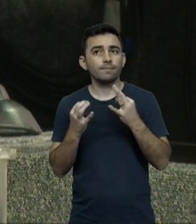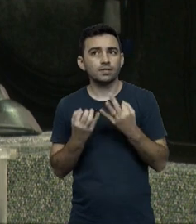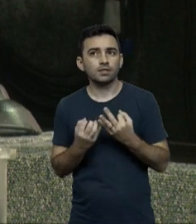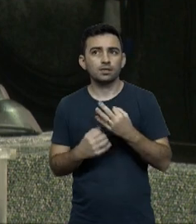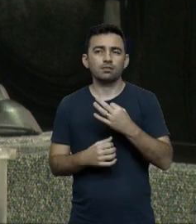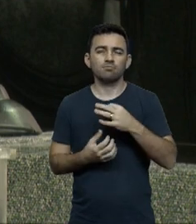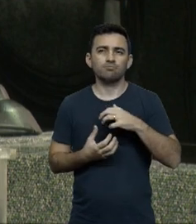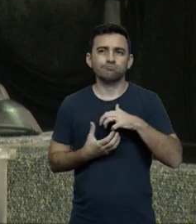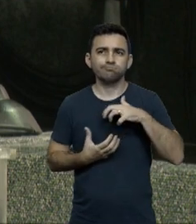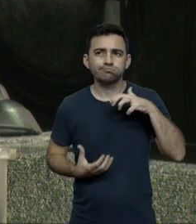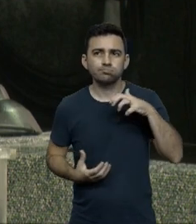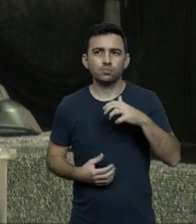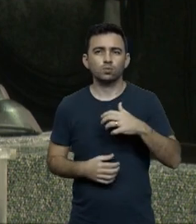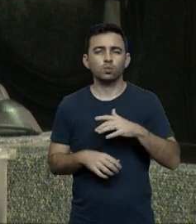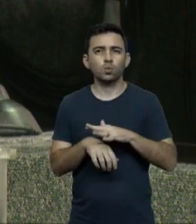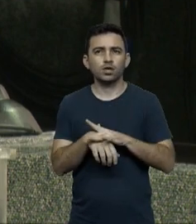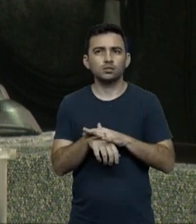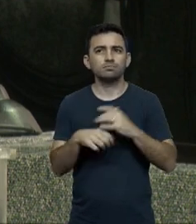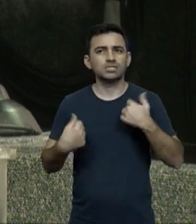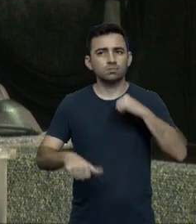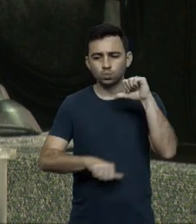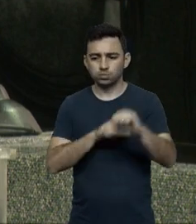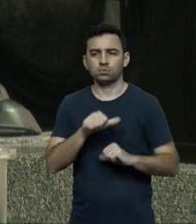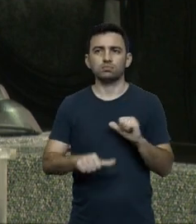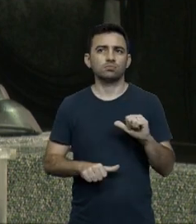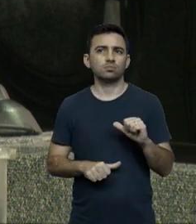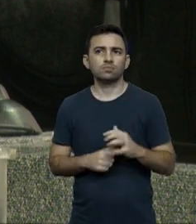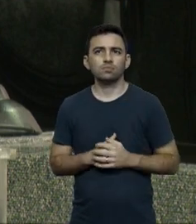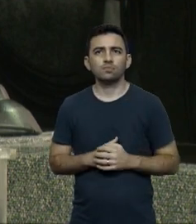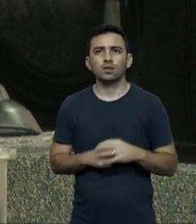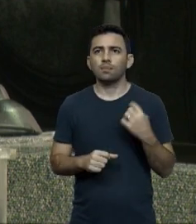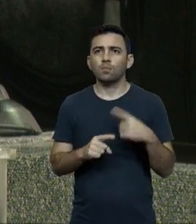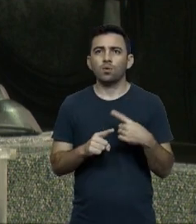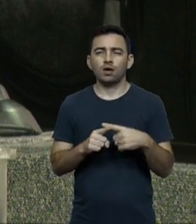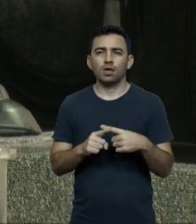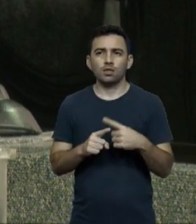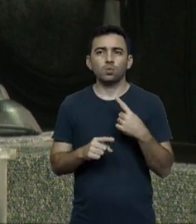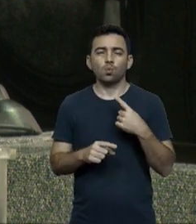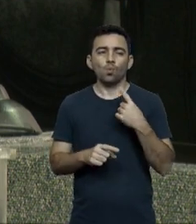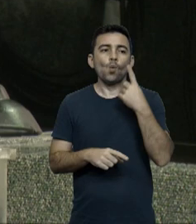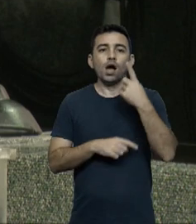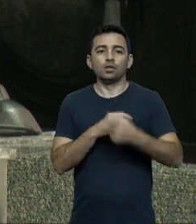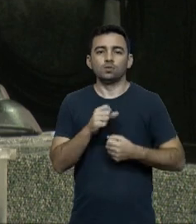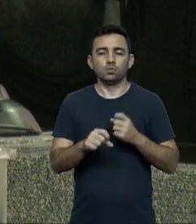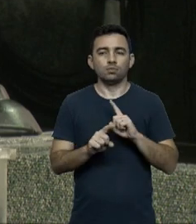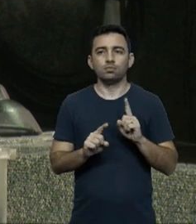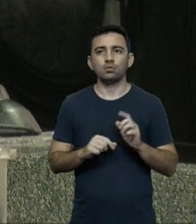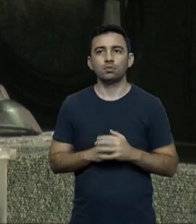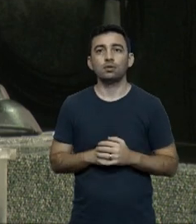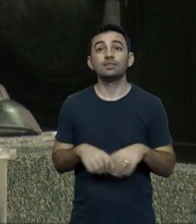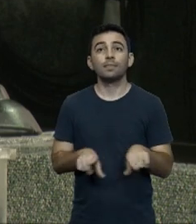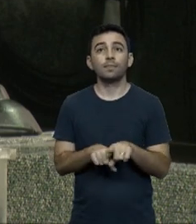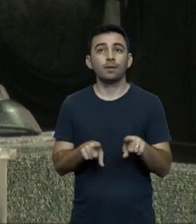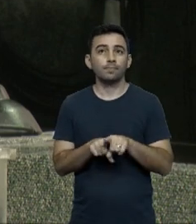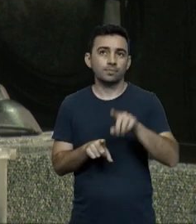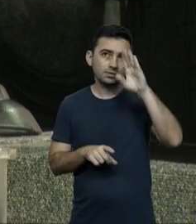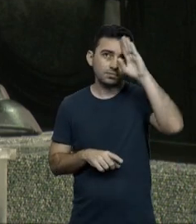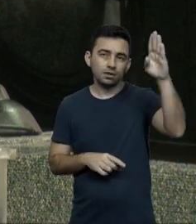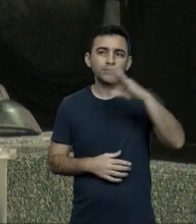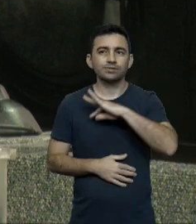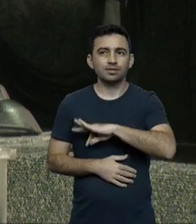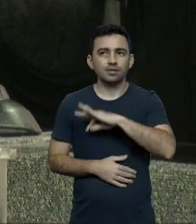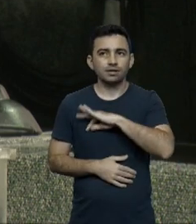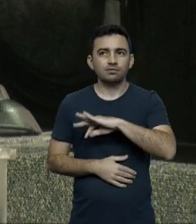dos doente isso precisa ser mudado porque isso não é um ano o e principalmente a questão salarial